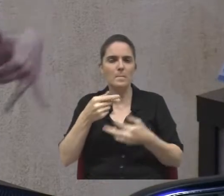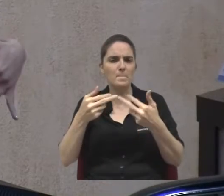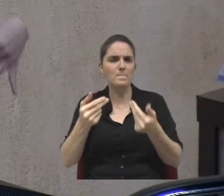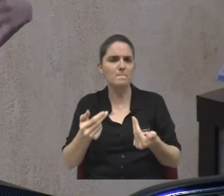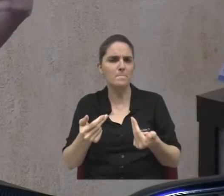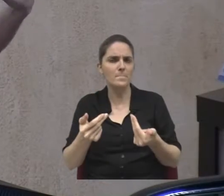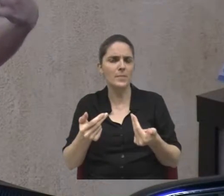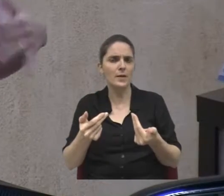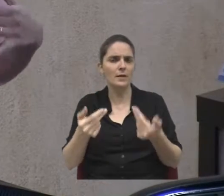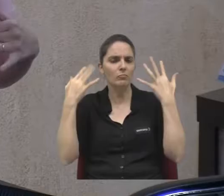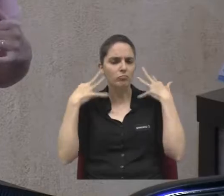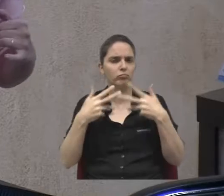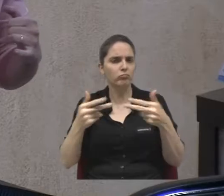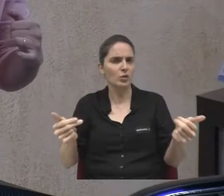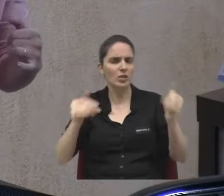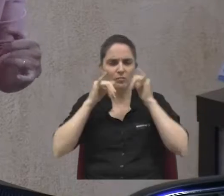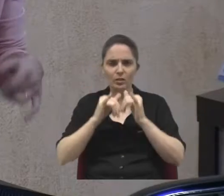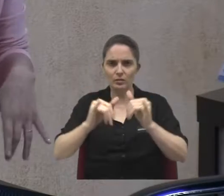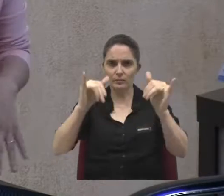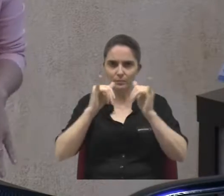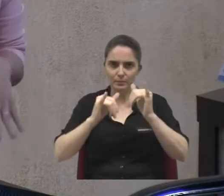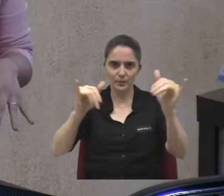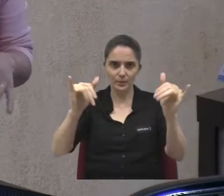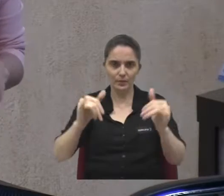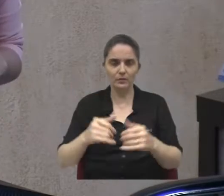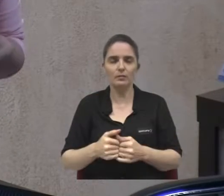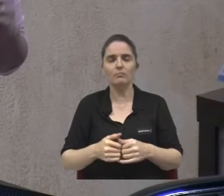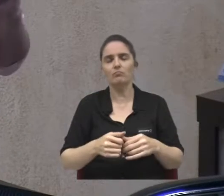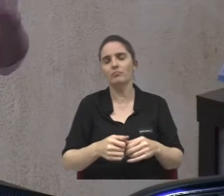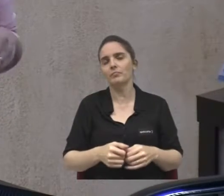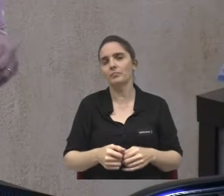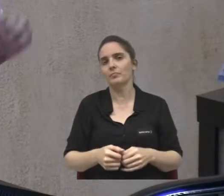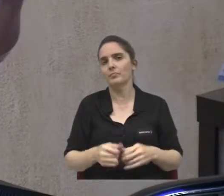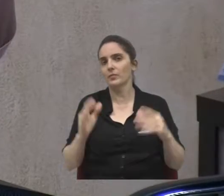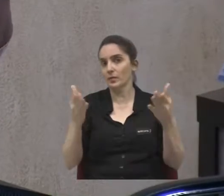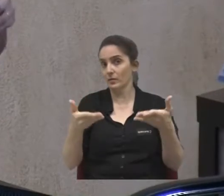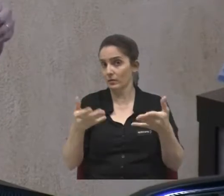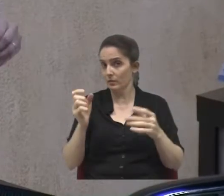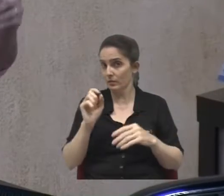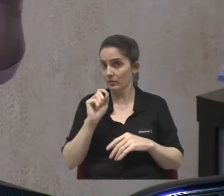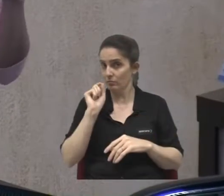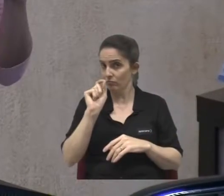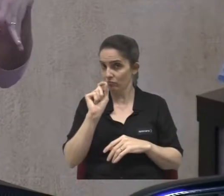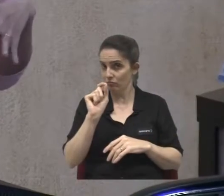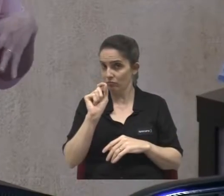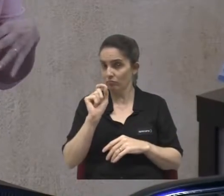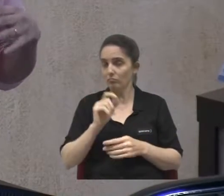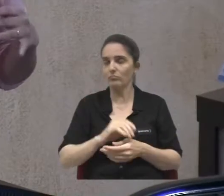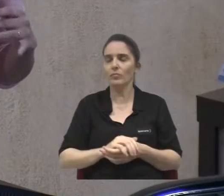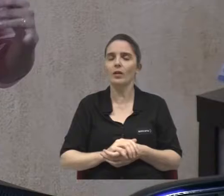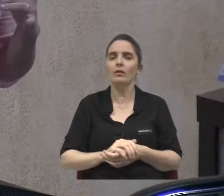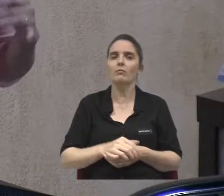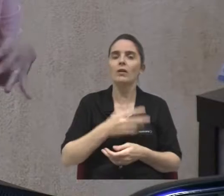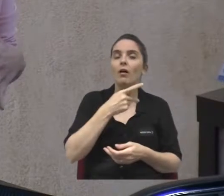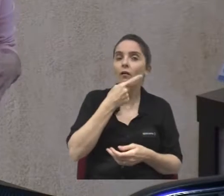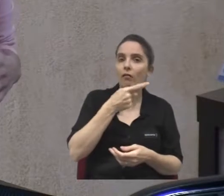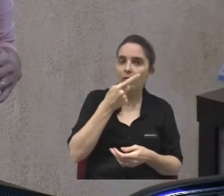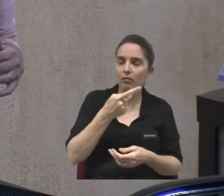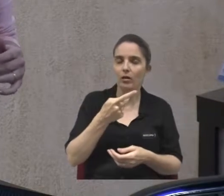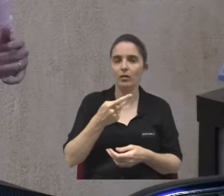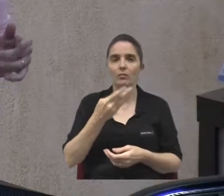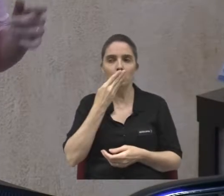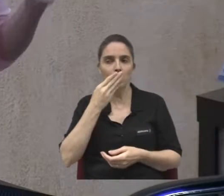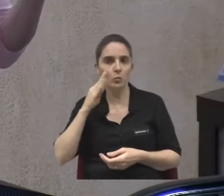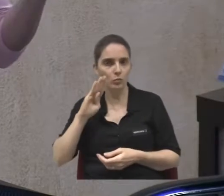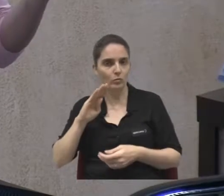de campanhas, entre outros pontos. Eu gostaria de consignar em plenário, como inclusive prometia diversas protetoras,